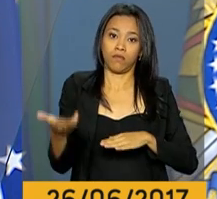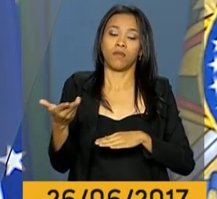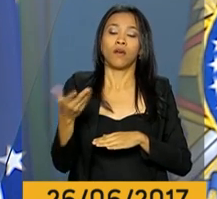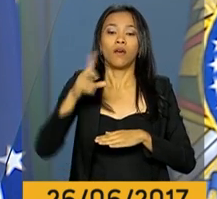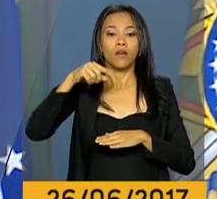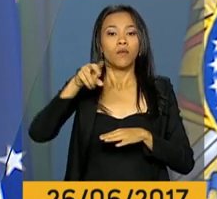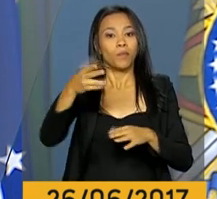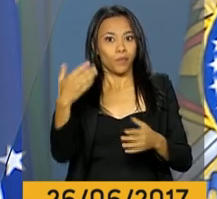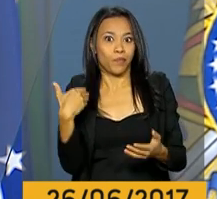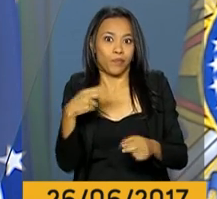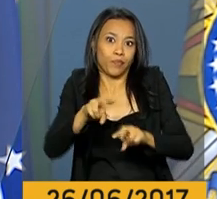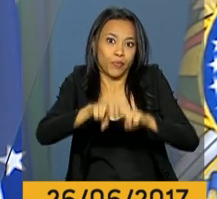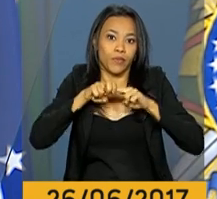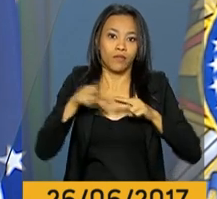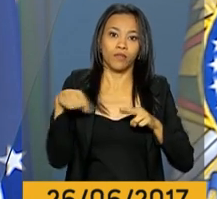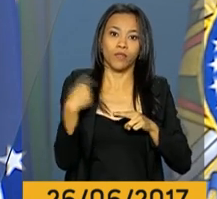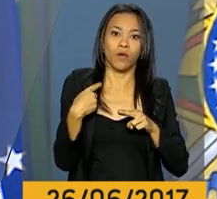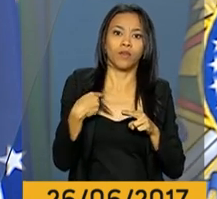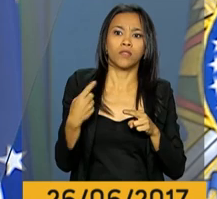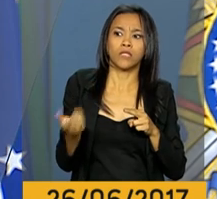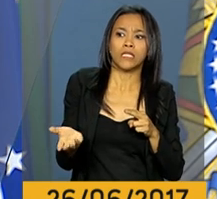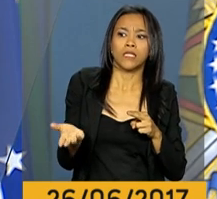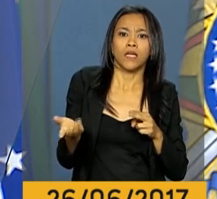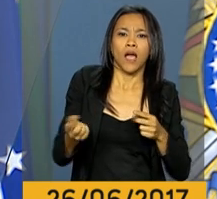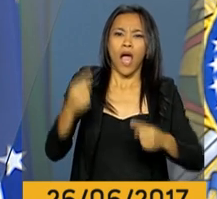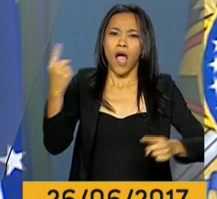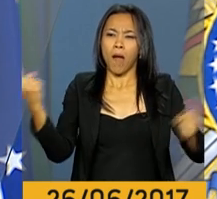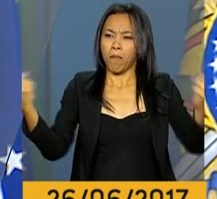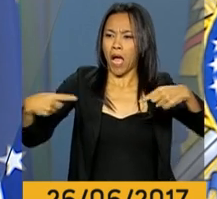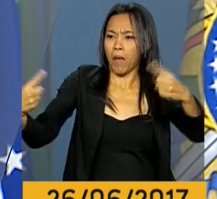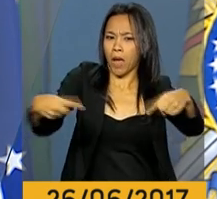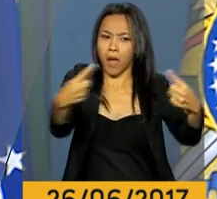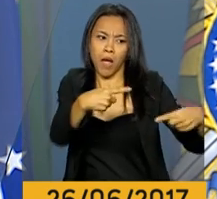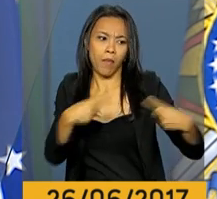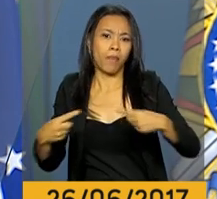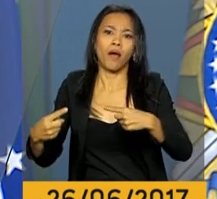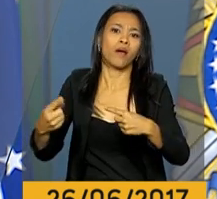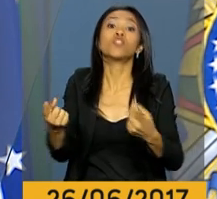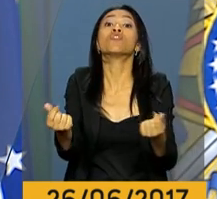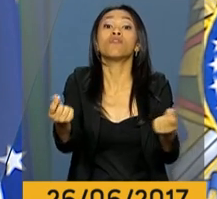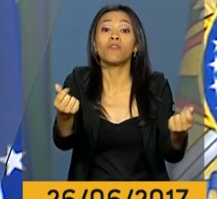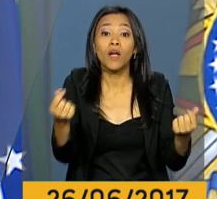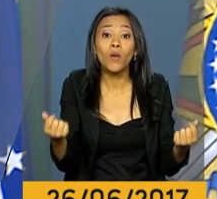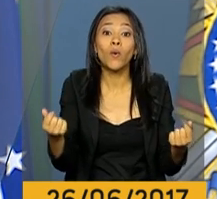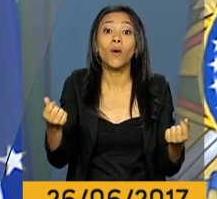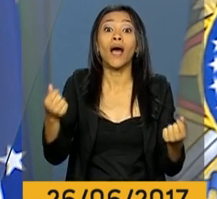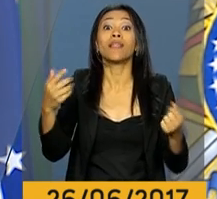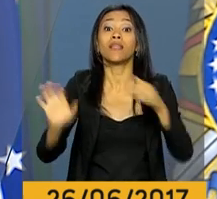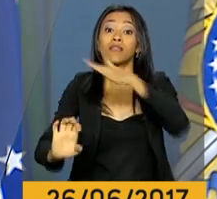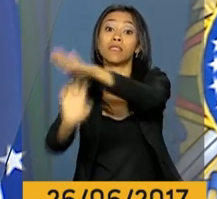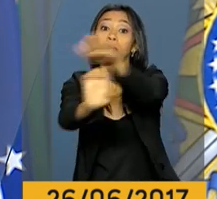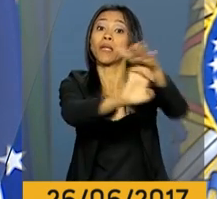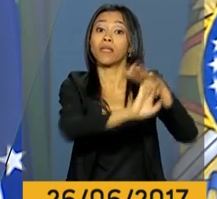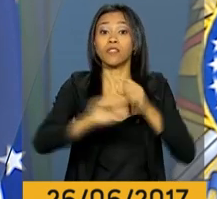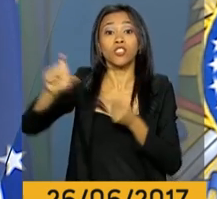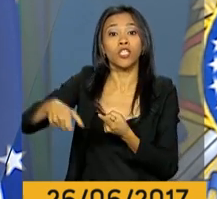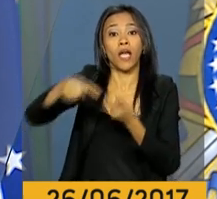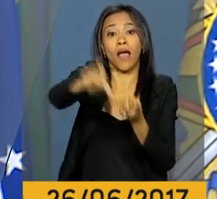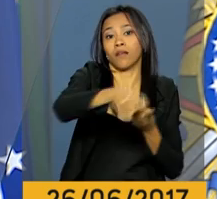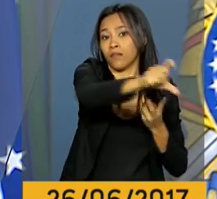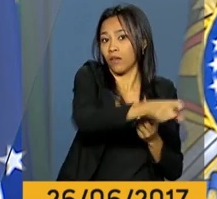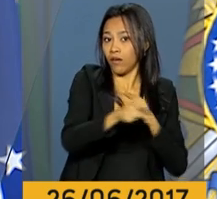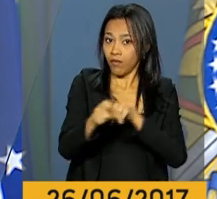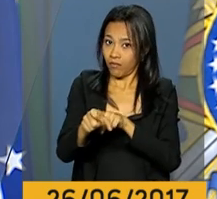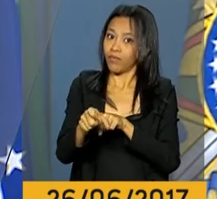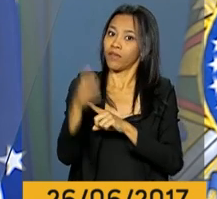a concorrência convenhamos até entre as operadoras de cão de cartão o que vai gerar